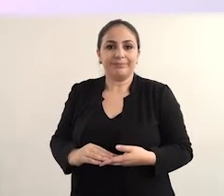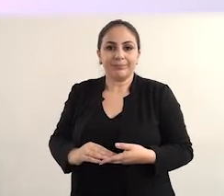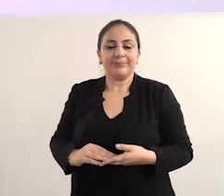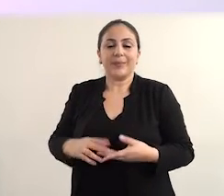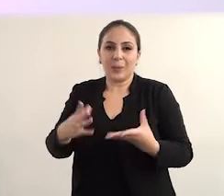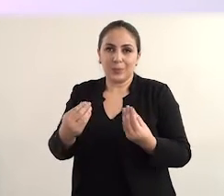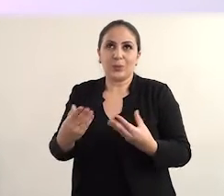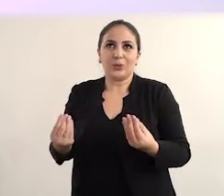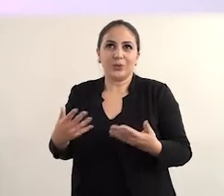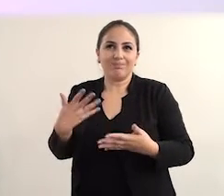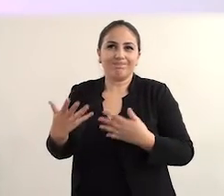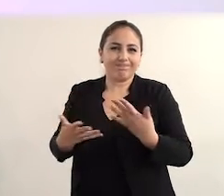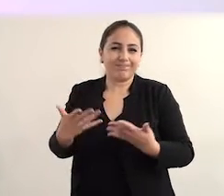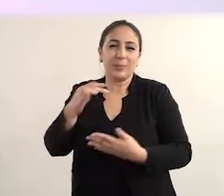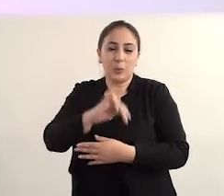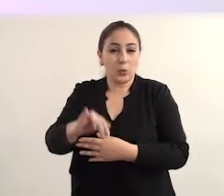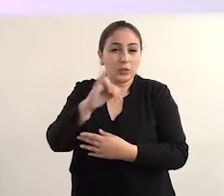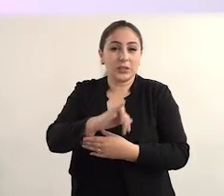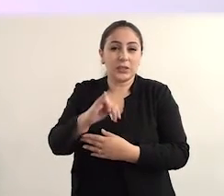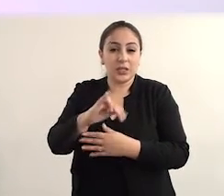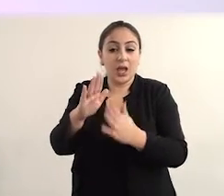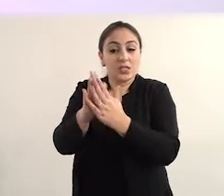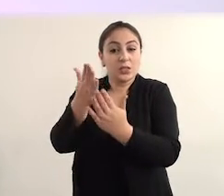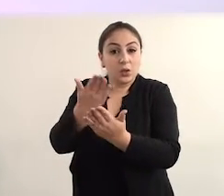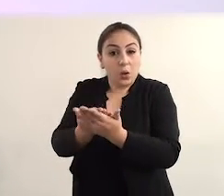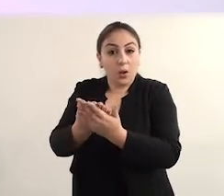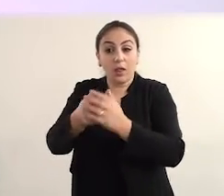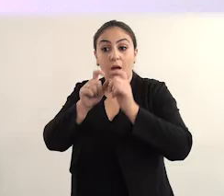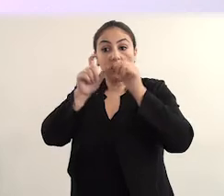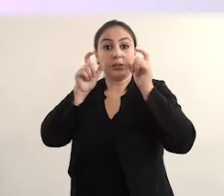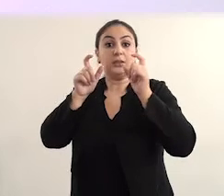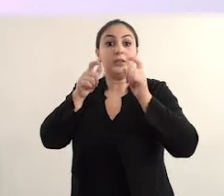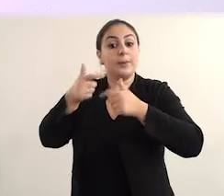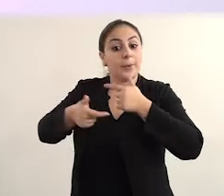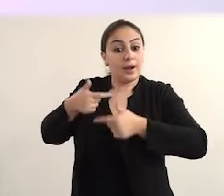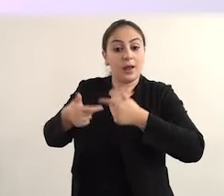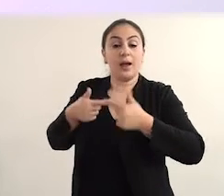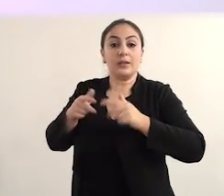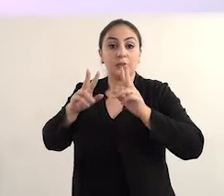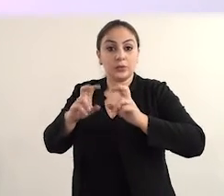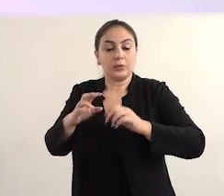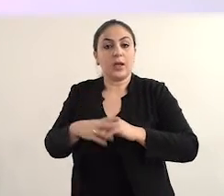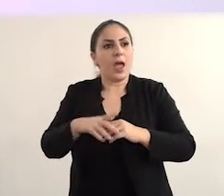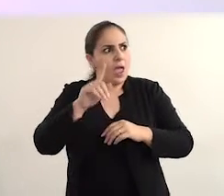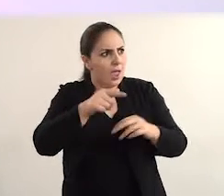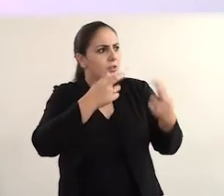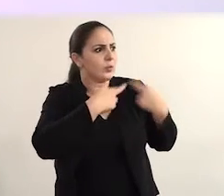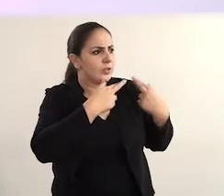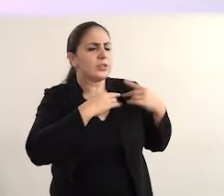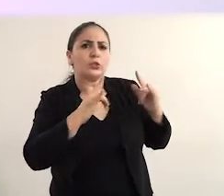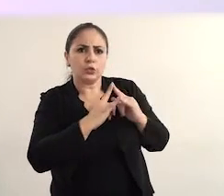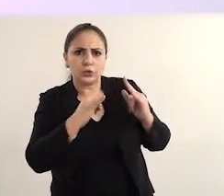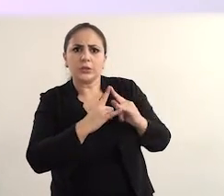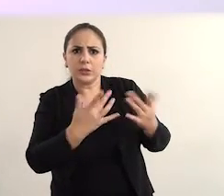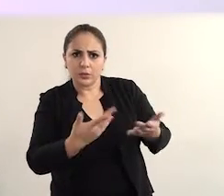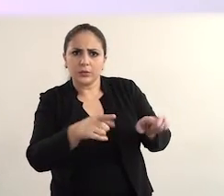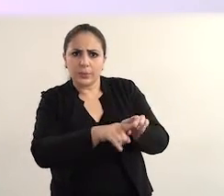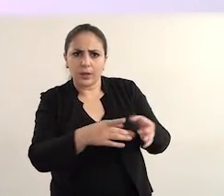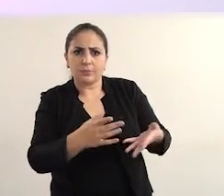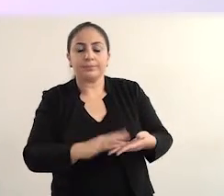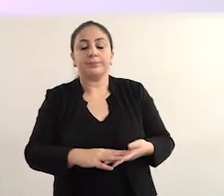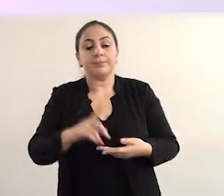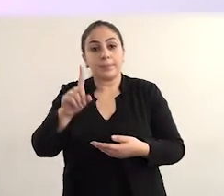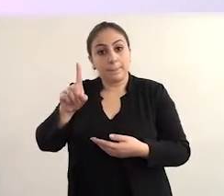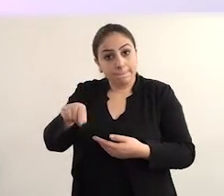é bastante, assim, importante a escola estar atento, né, a essa questão. É responsabilidade da instituição também.